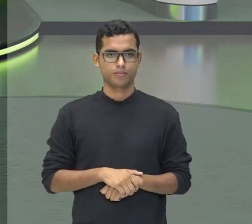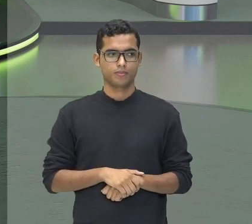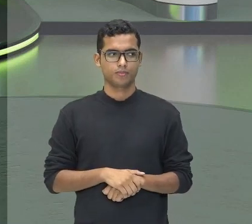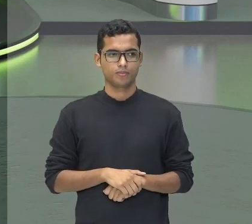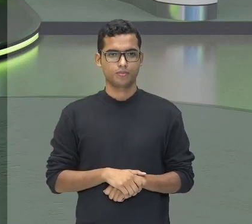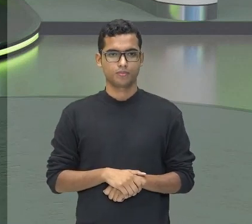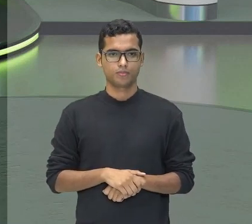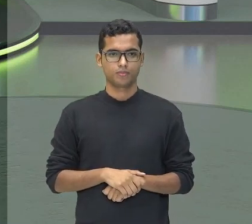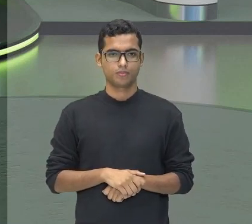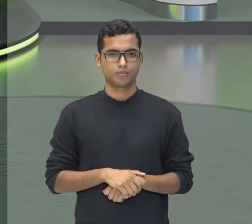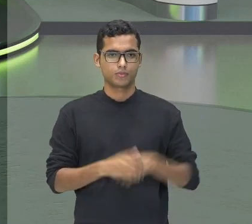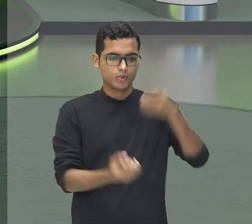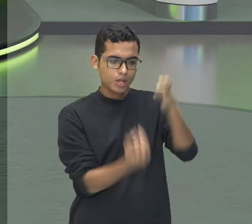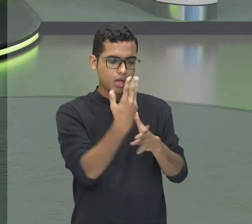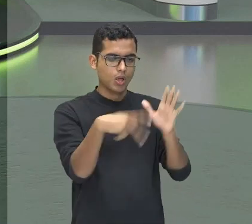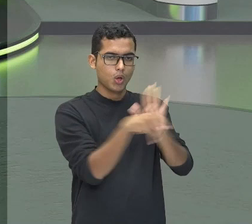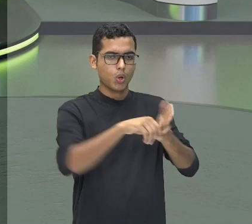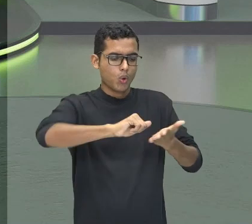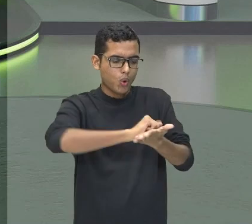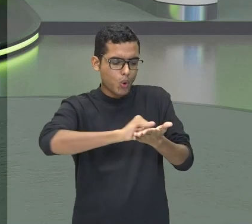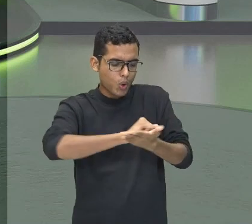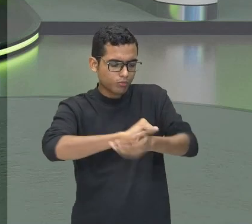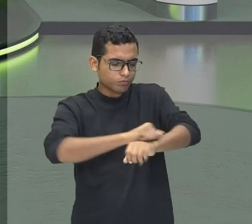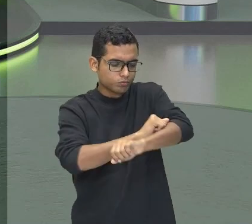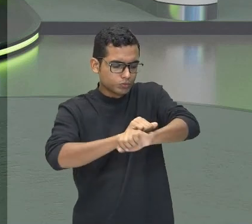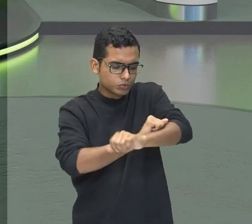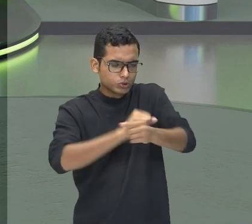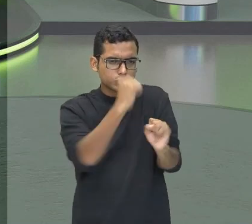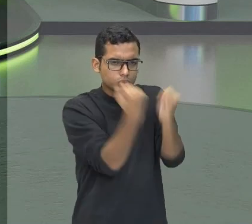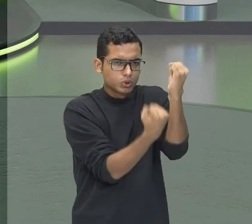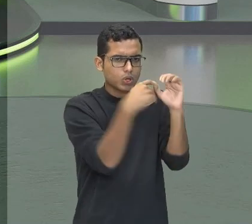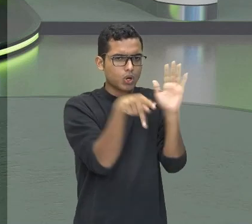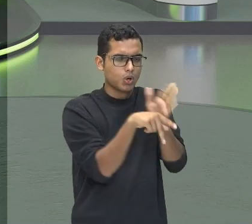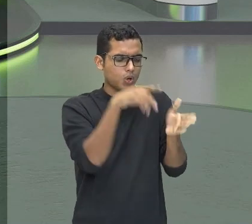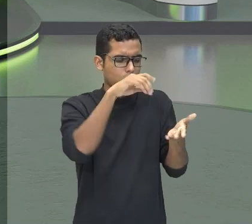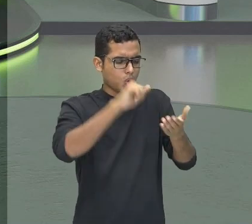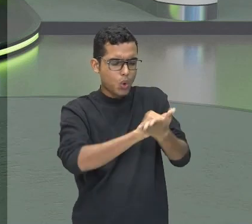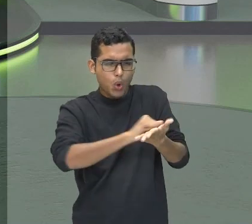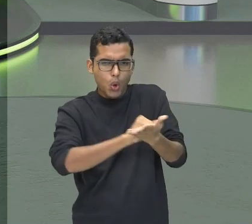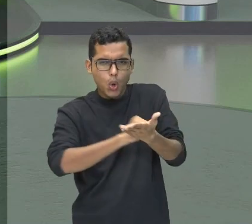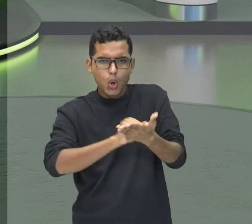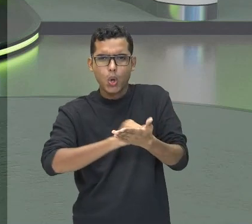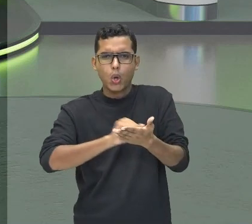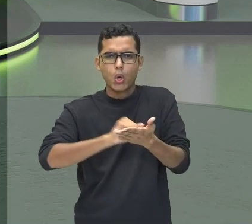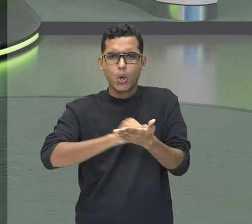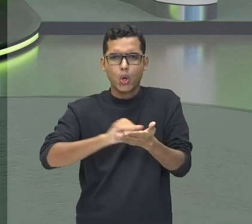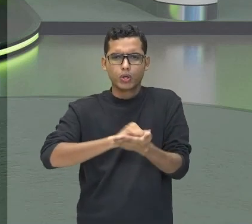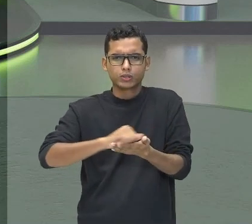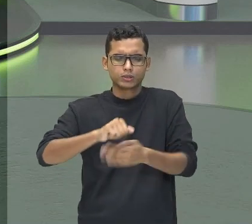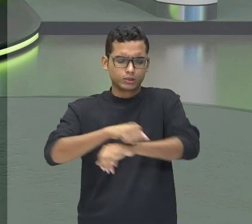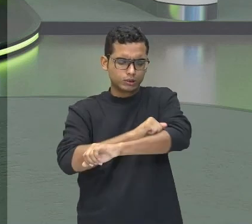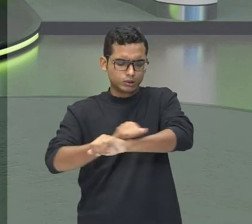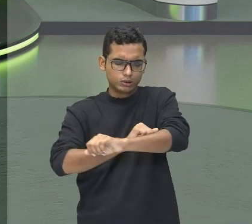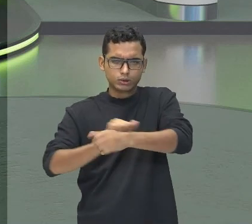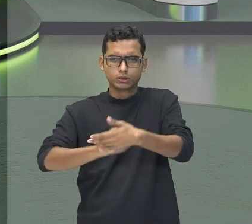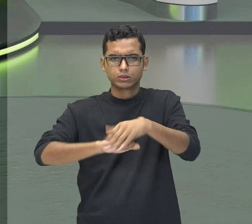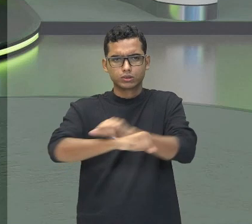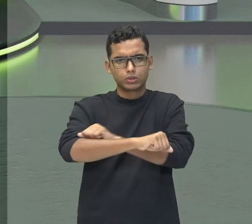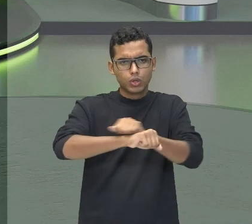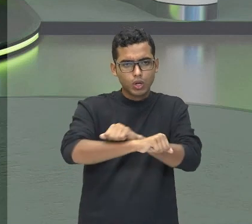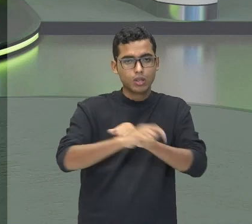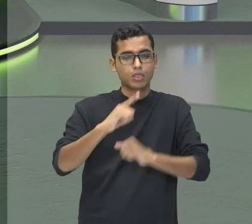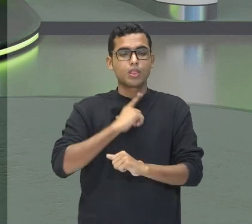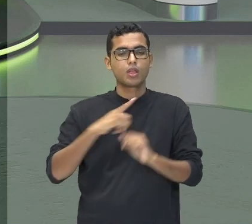na fabricação do sabão. Então, na composição do sabão, eu tenho uma base chamada hidróxido